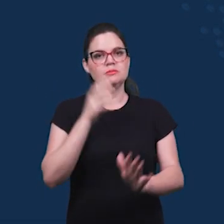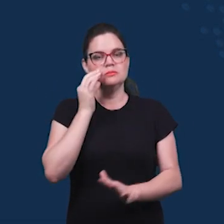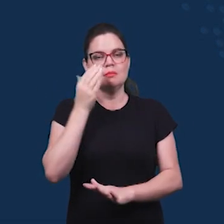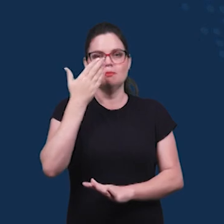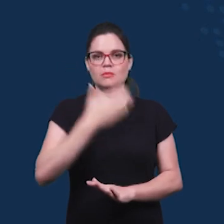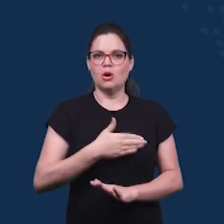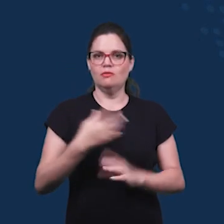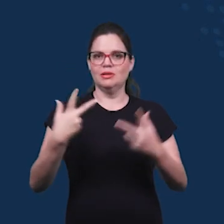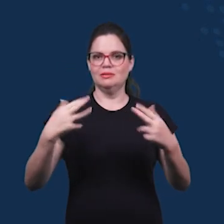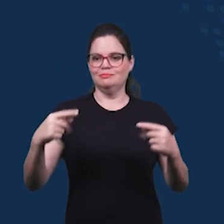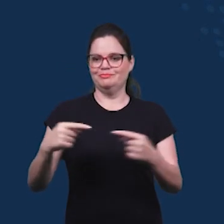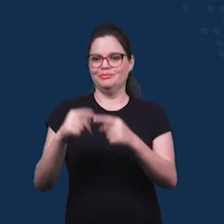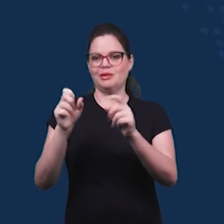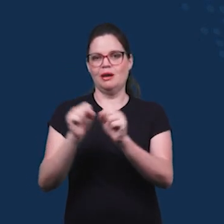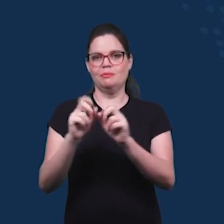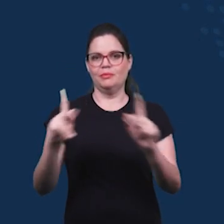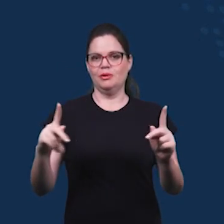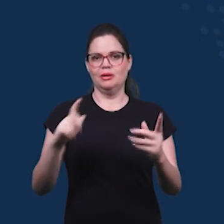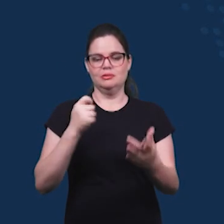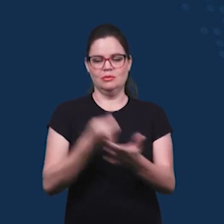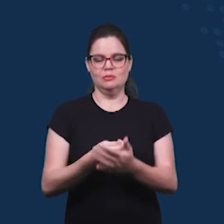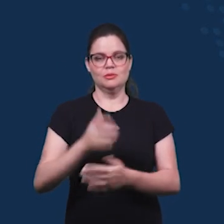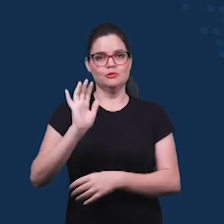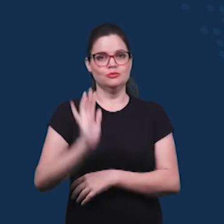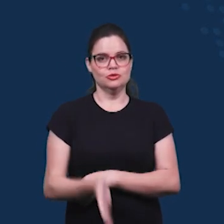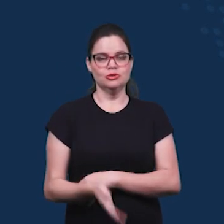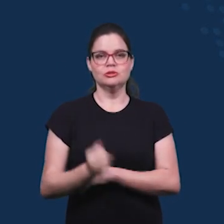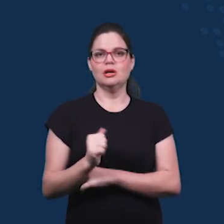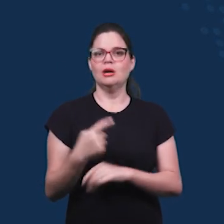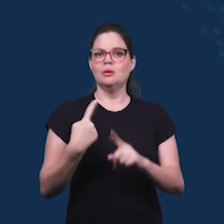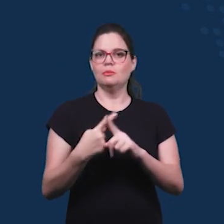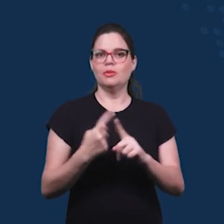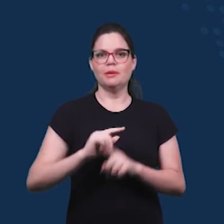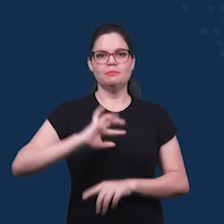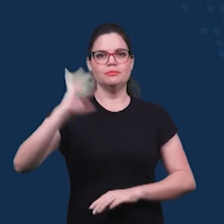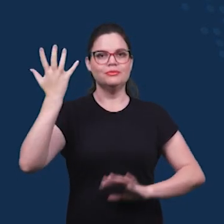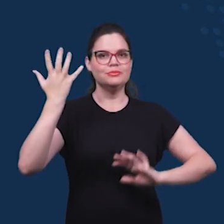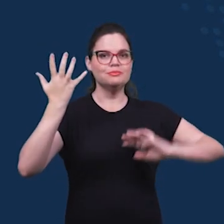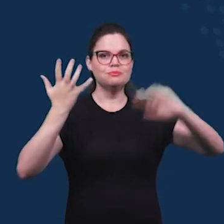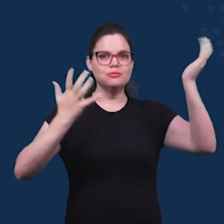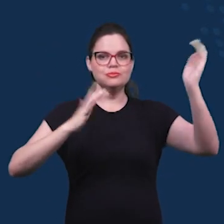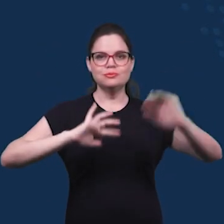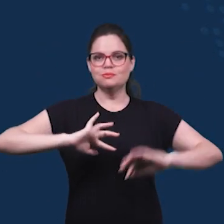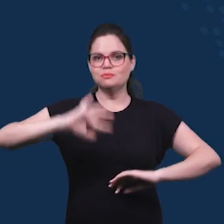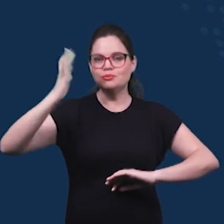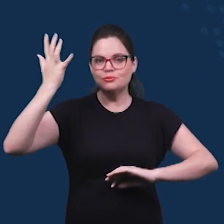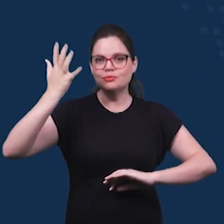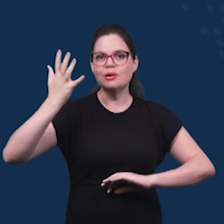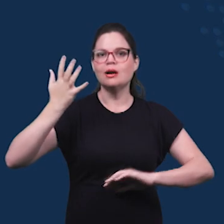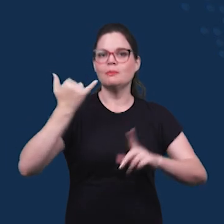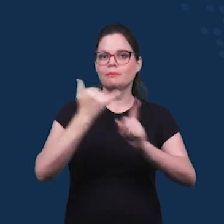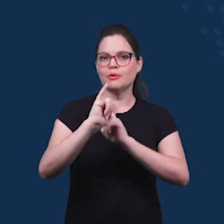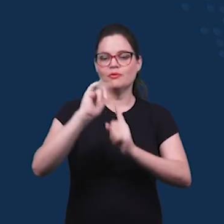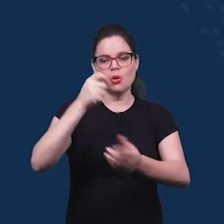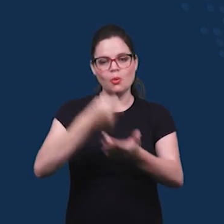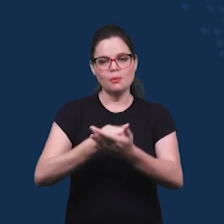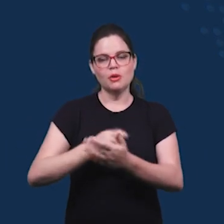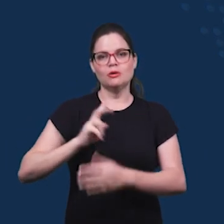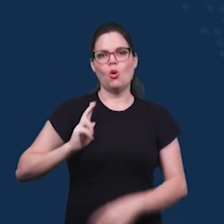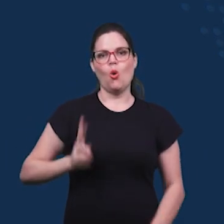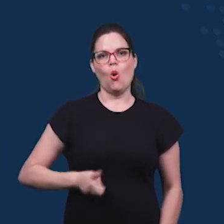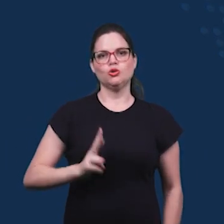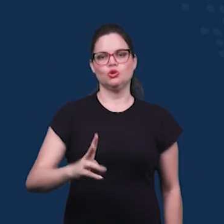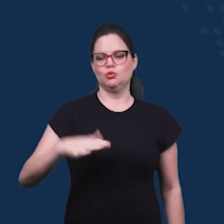trombetas tocaram, elas estão tocando e os efeitos delas vão também sendo corroborados